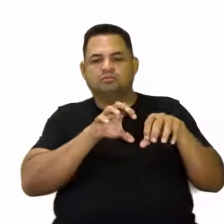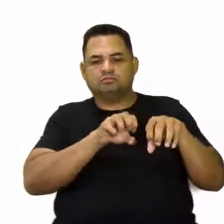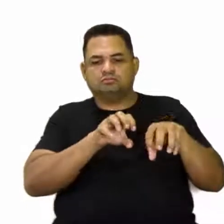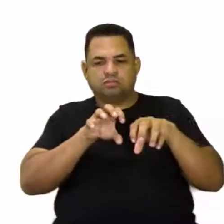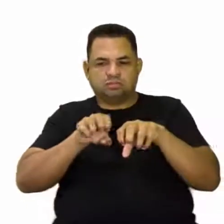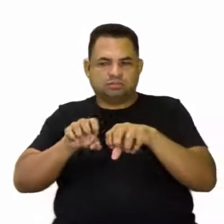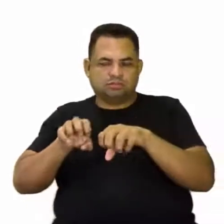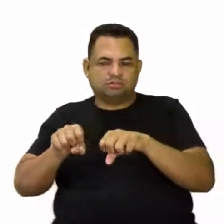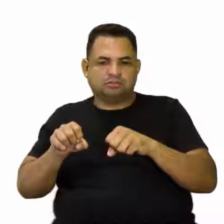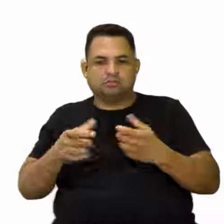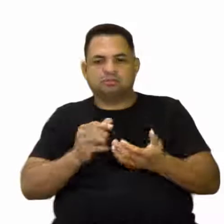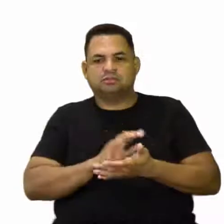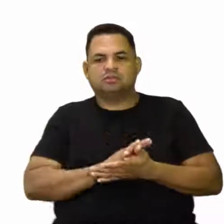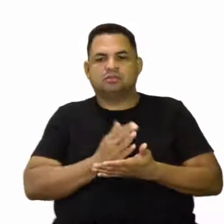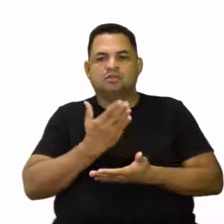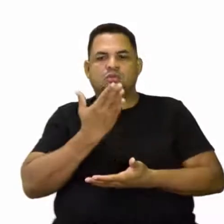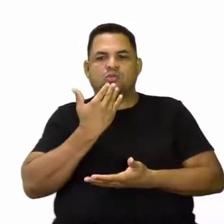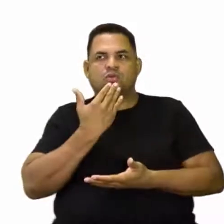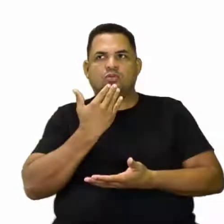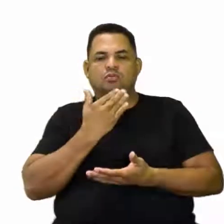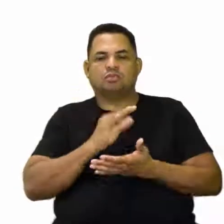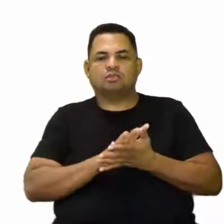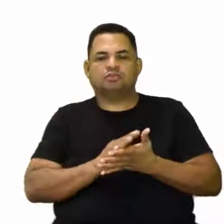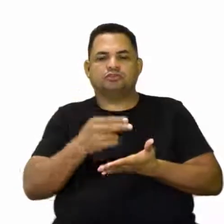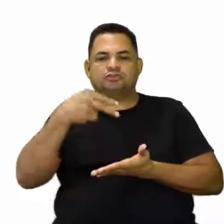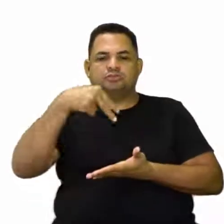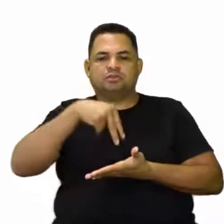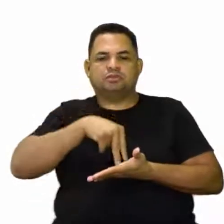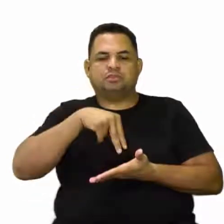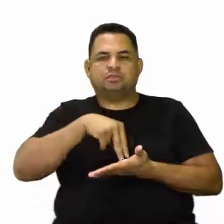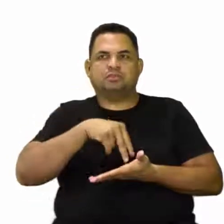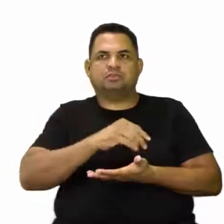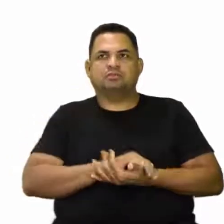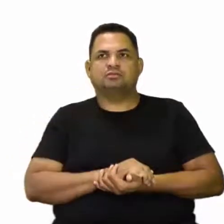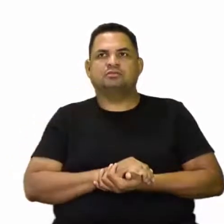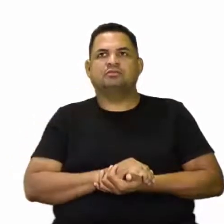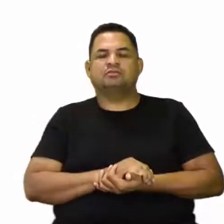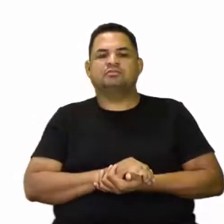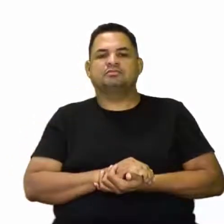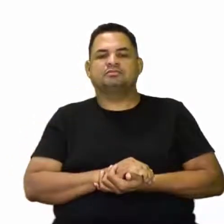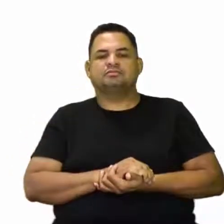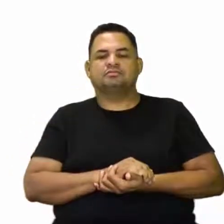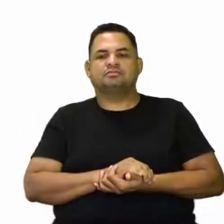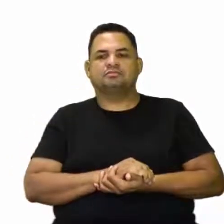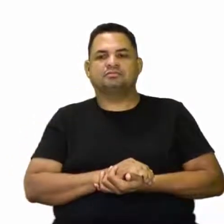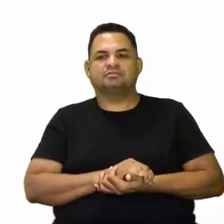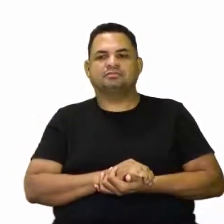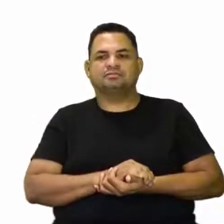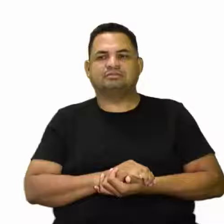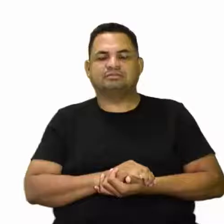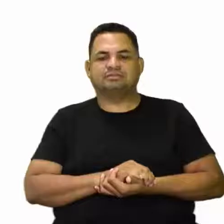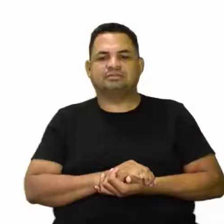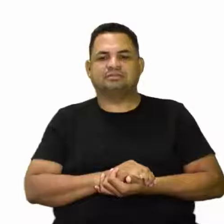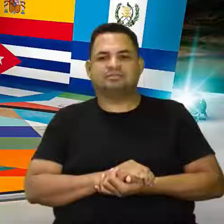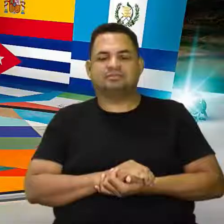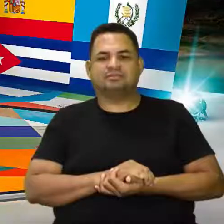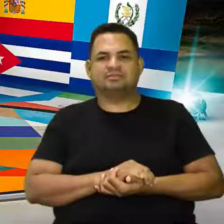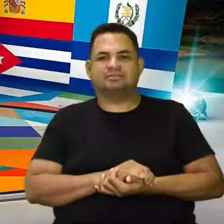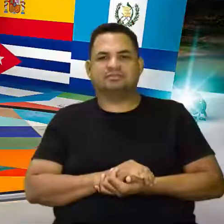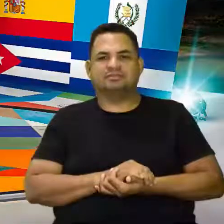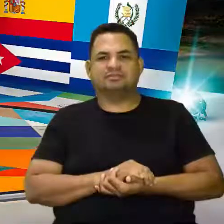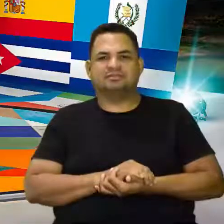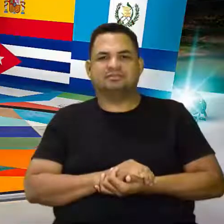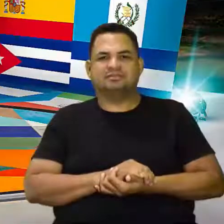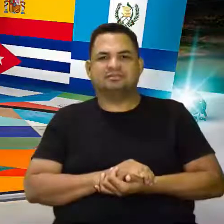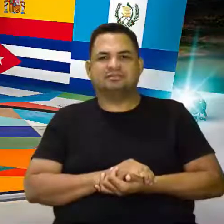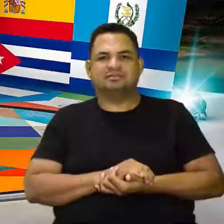no café da manhã. Esse povo gosta de comer, hein? Né? Um café da manhã super reforçado.